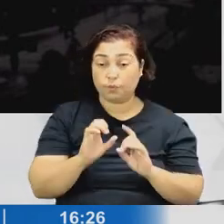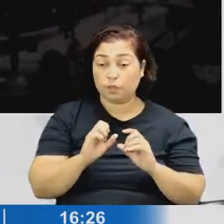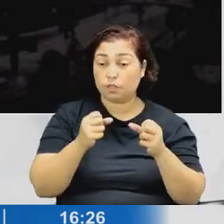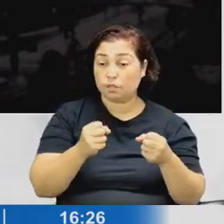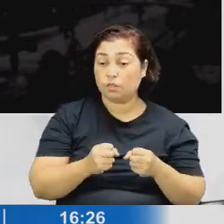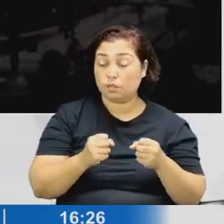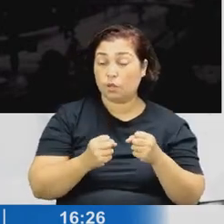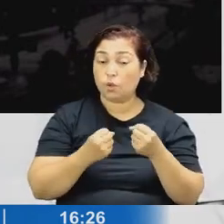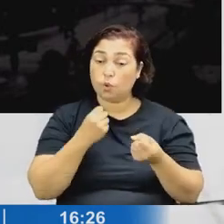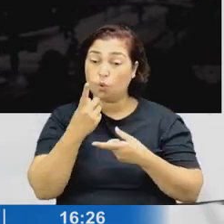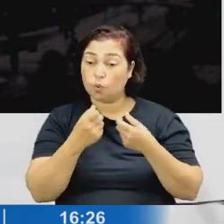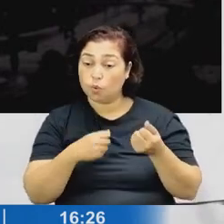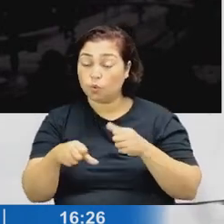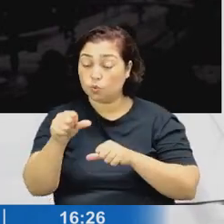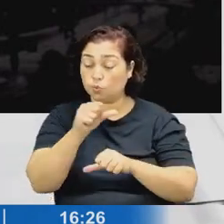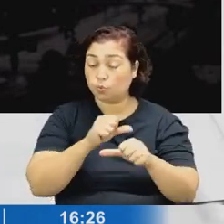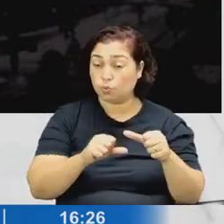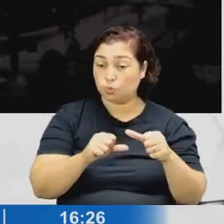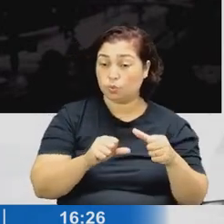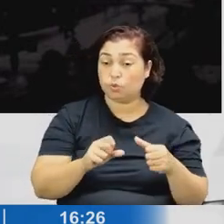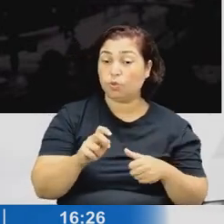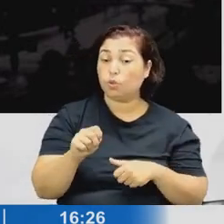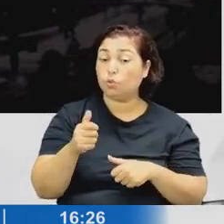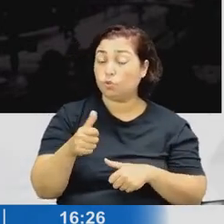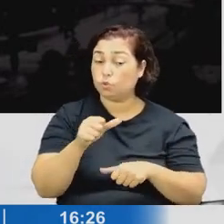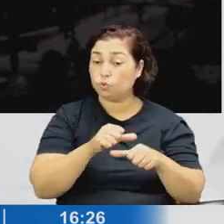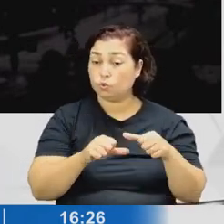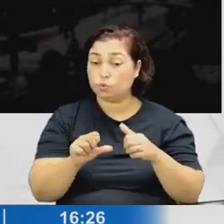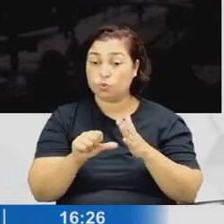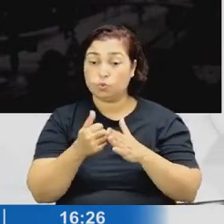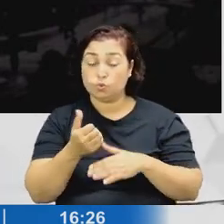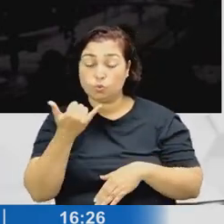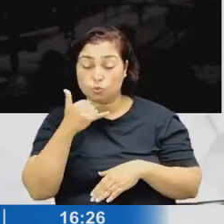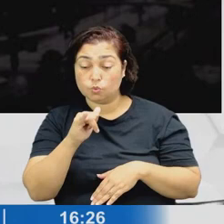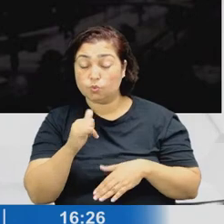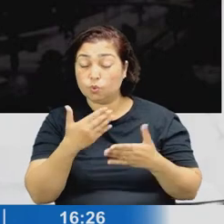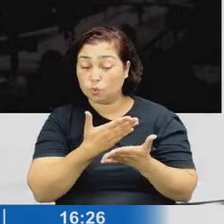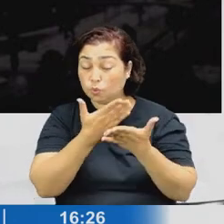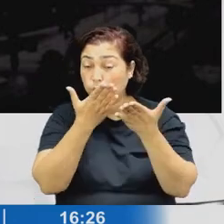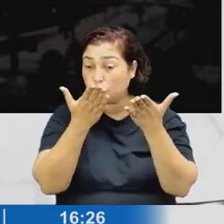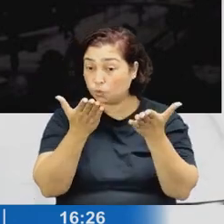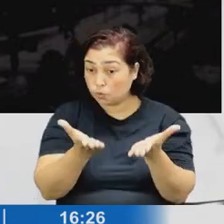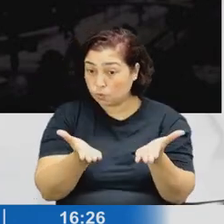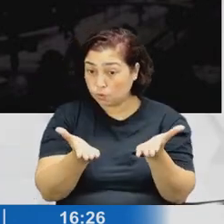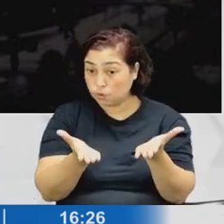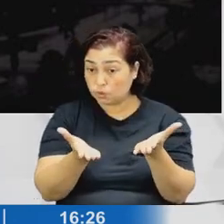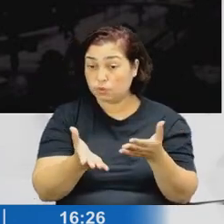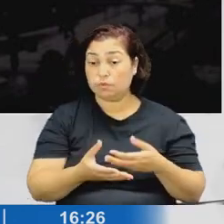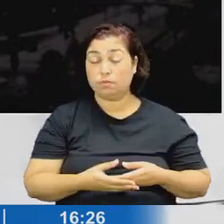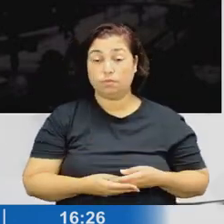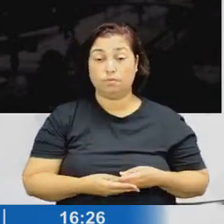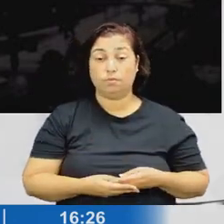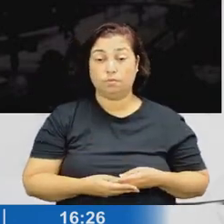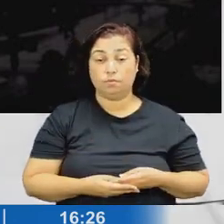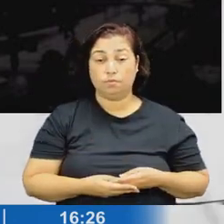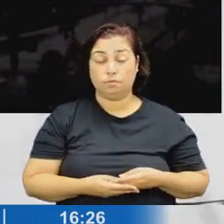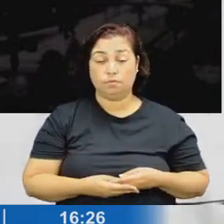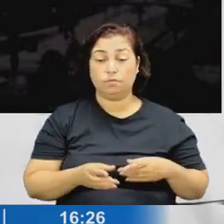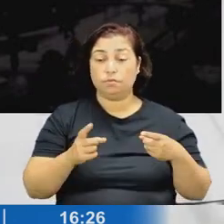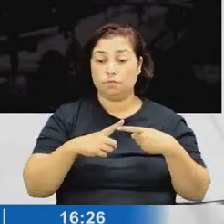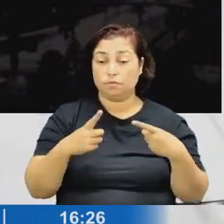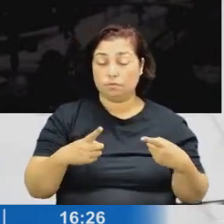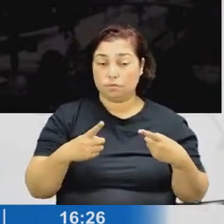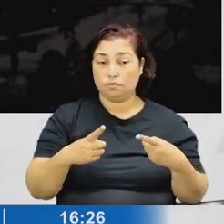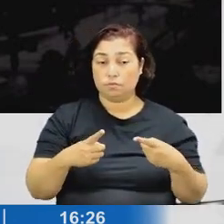e tal e pode ser que alguma coisa mude se mudar os primeiros a serem avisados do qual vai ser nossa postura são vocês mas